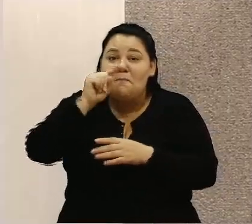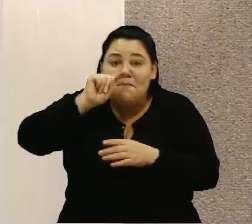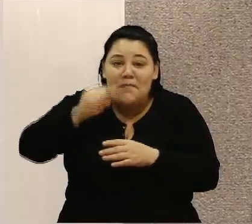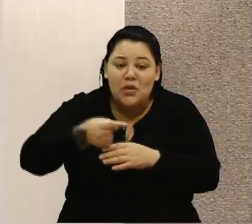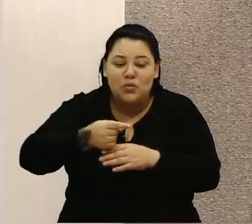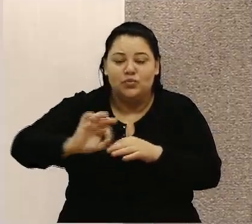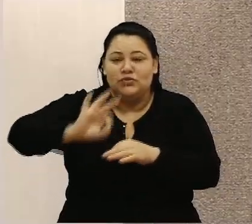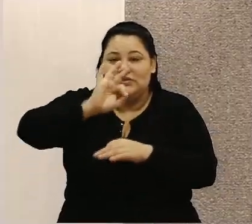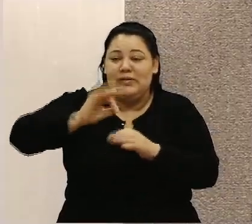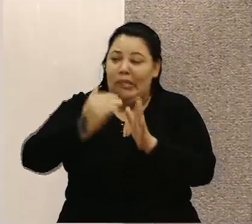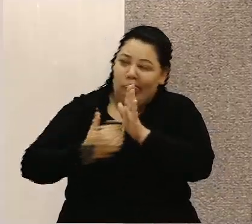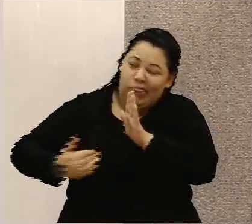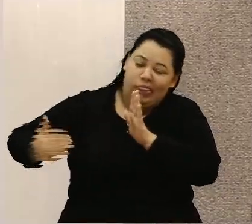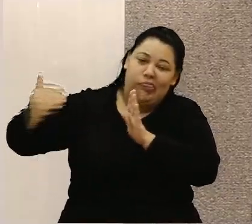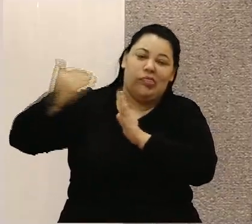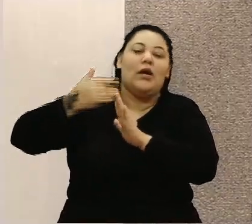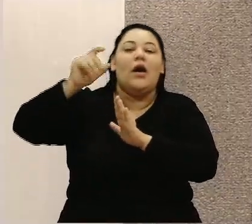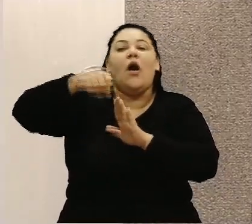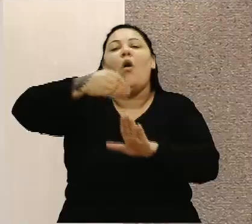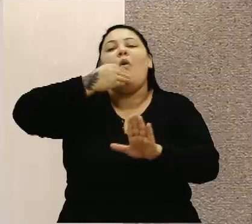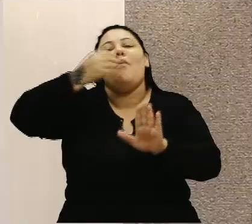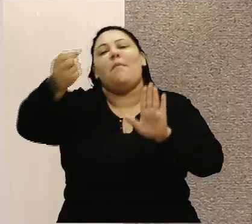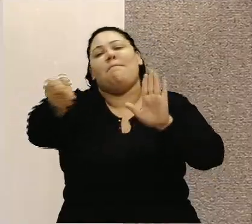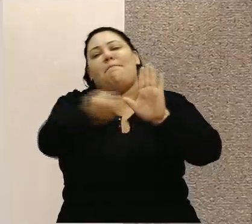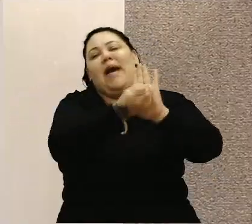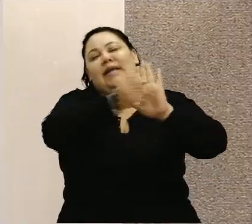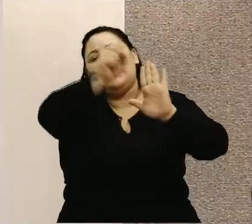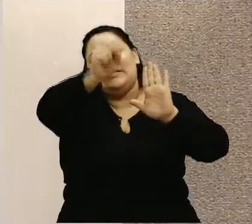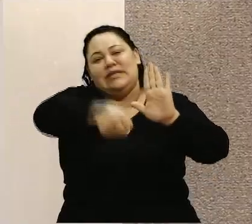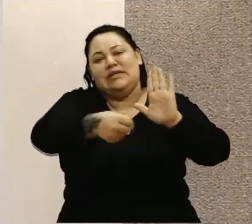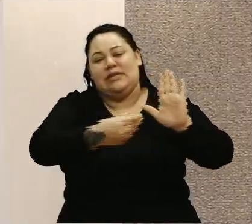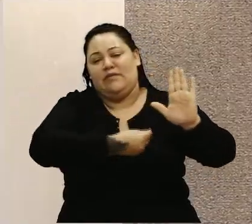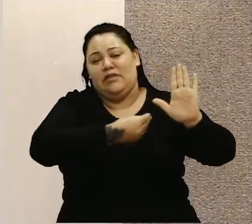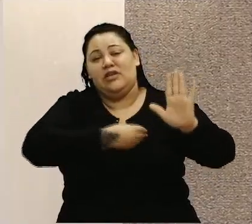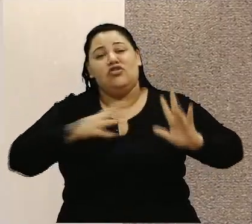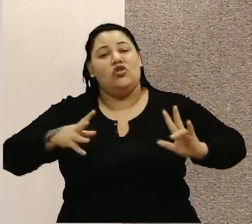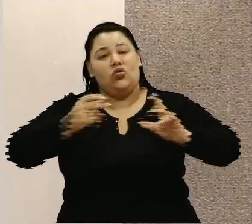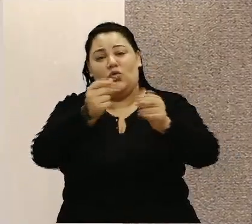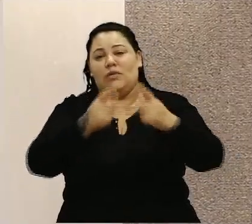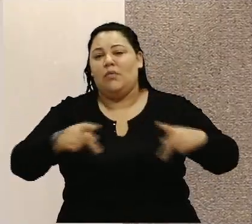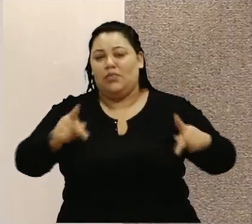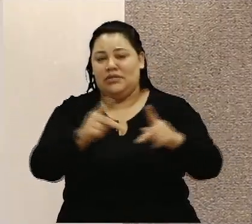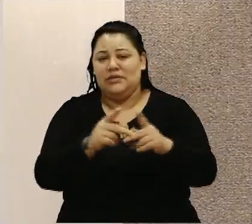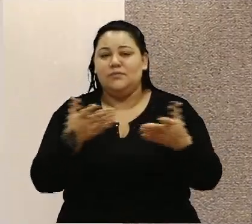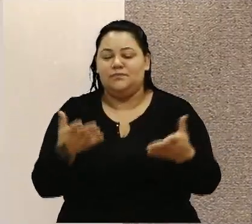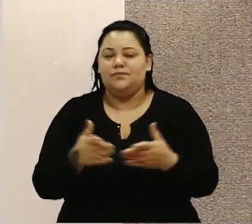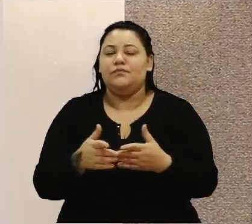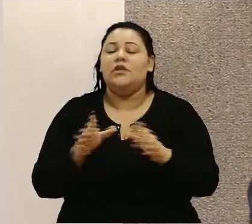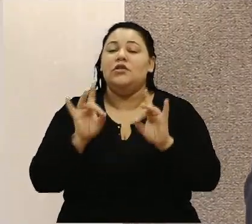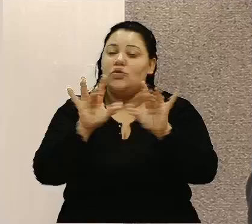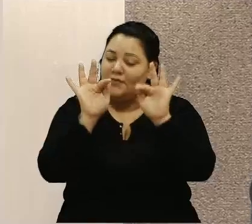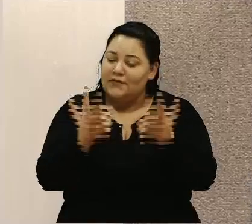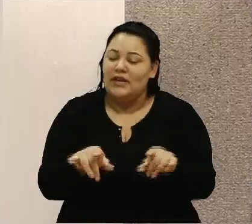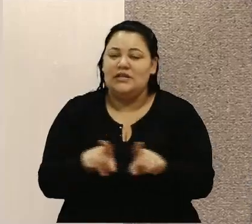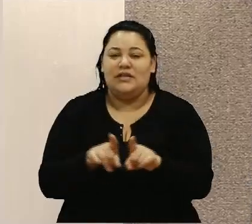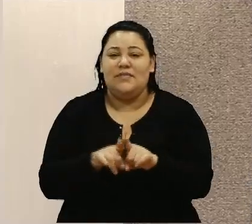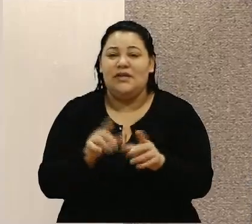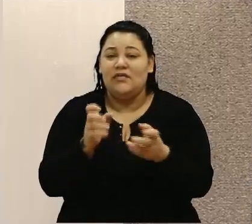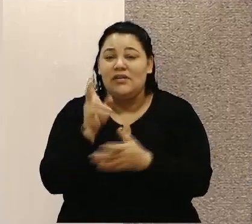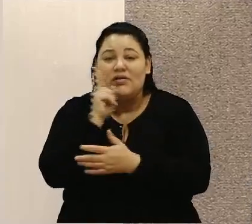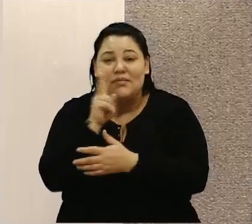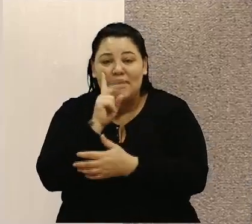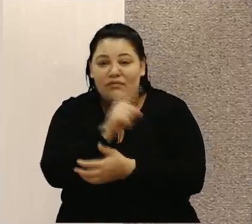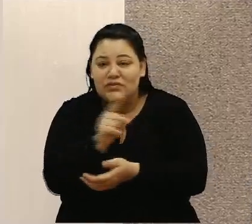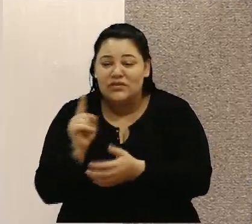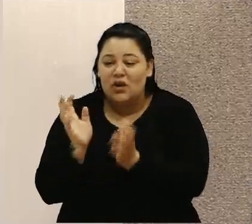procedimentos e isso está impactando sim na vida de quem vai na UBS, de quem vai na UPA, de quem vai em qualquer segmento. Para finalizar, também quero lembrar